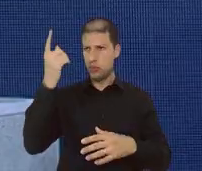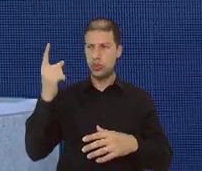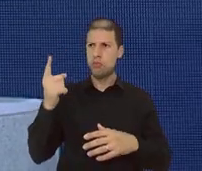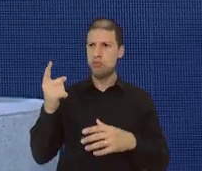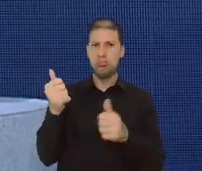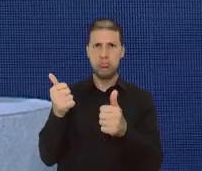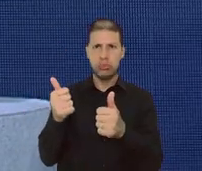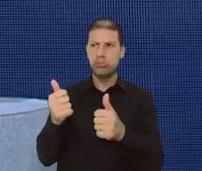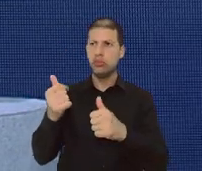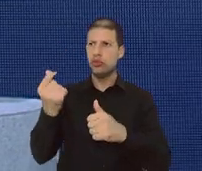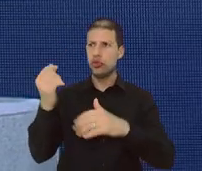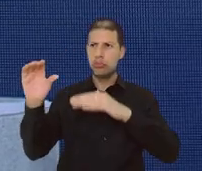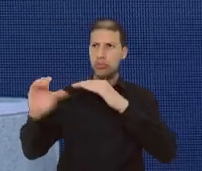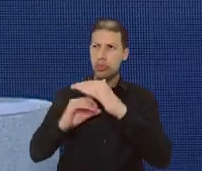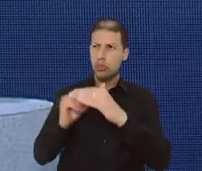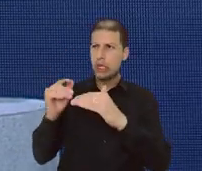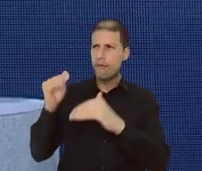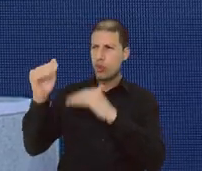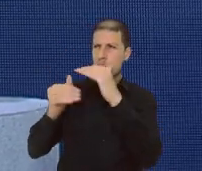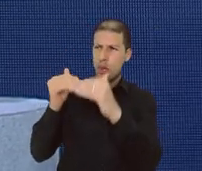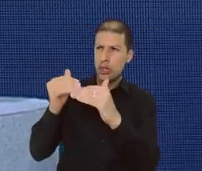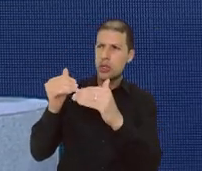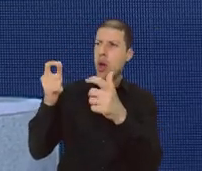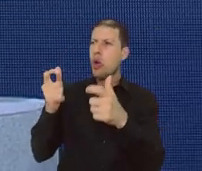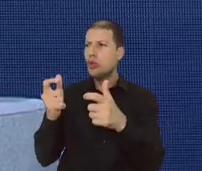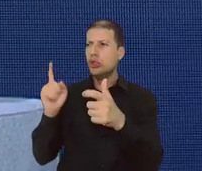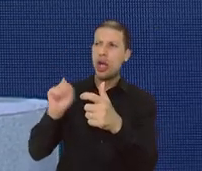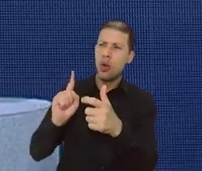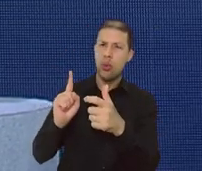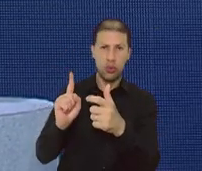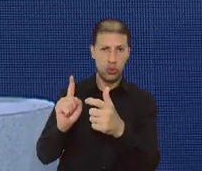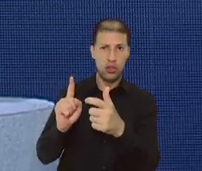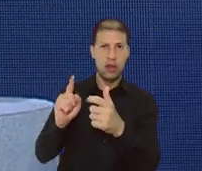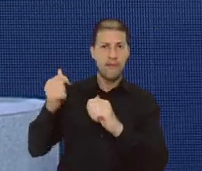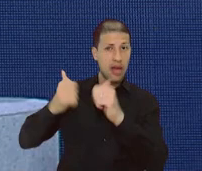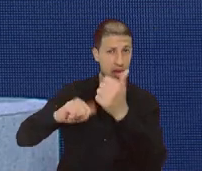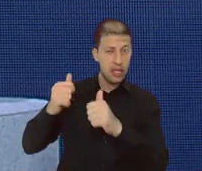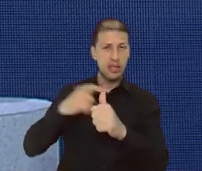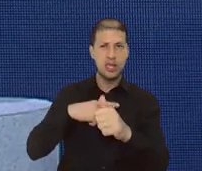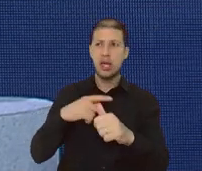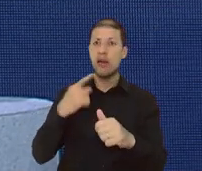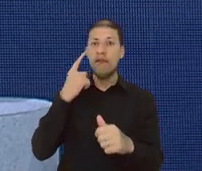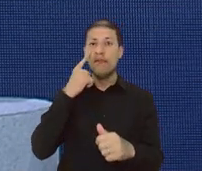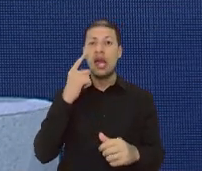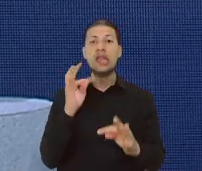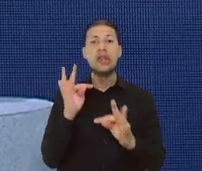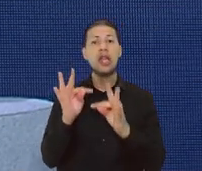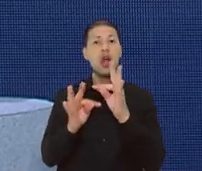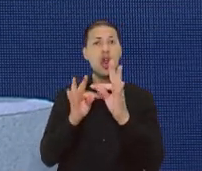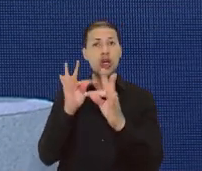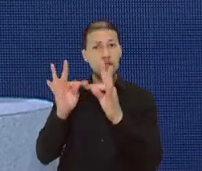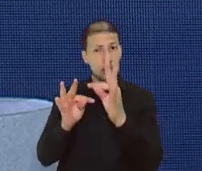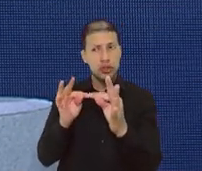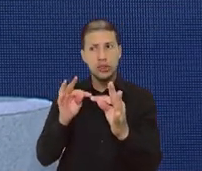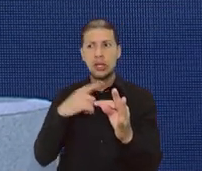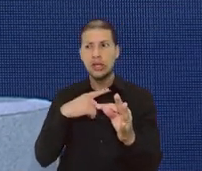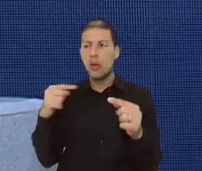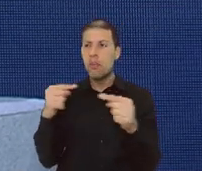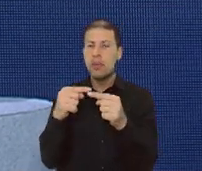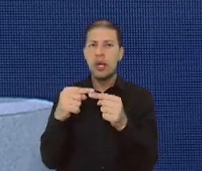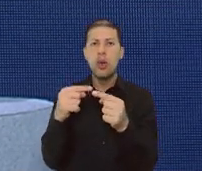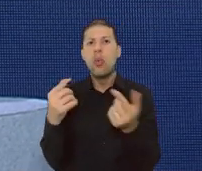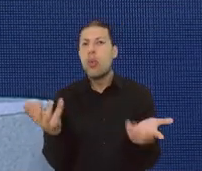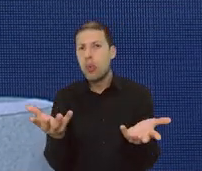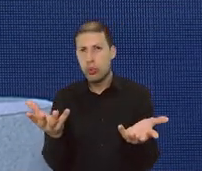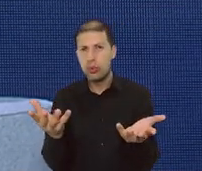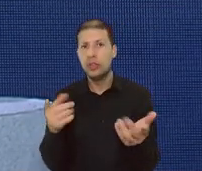onde eles estão mais evoluídos ou não Quais são as tendências de Tecnologia em que setores eles podem ser aplicados eu acho que também isso